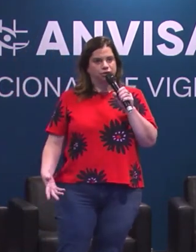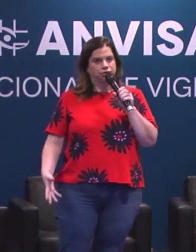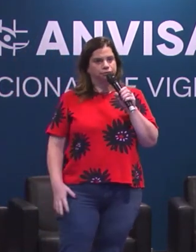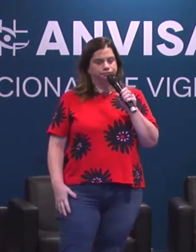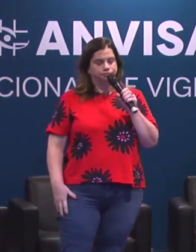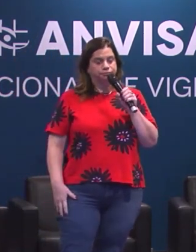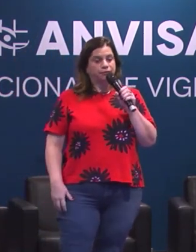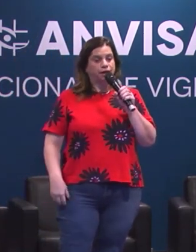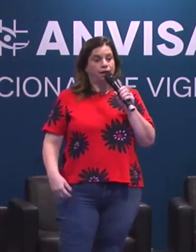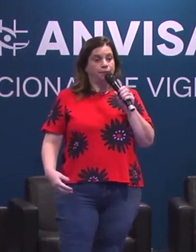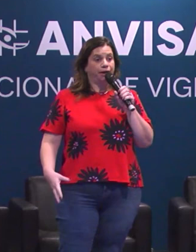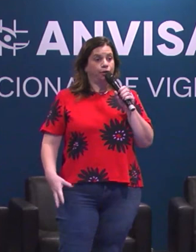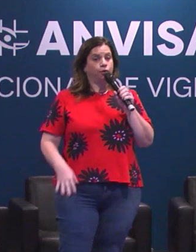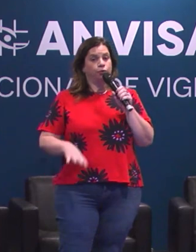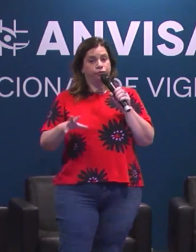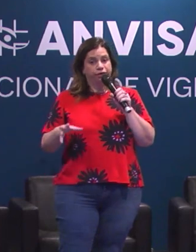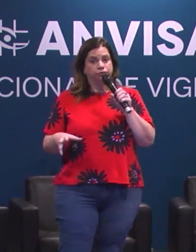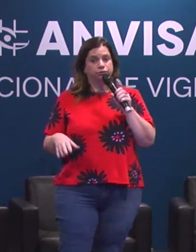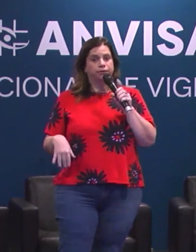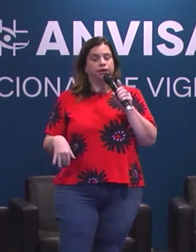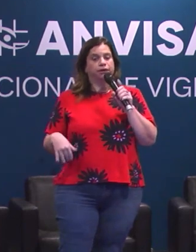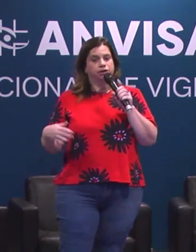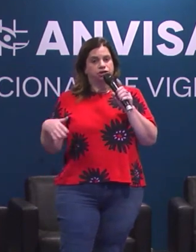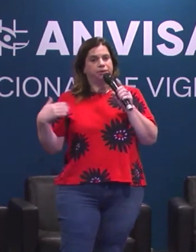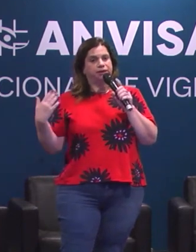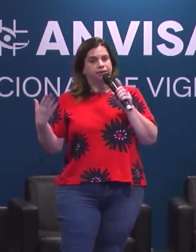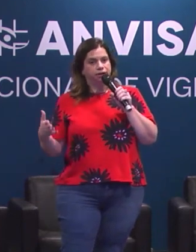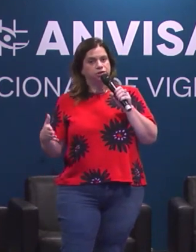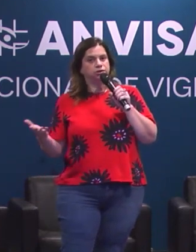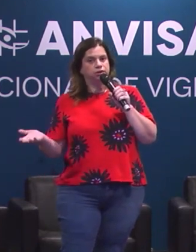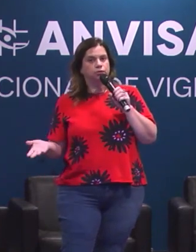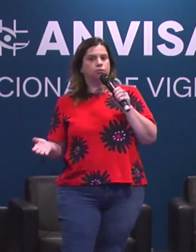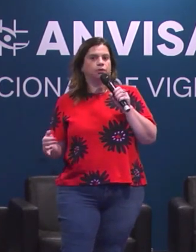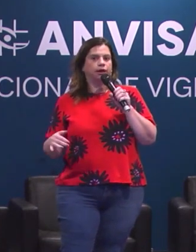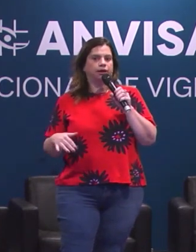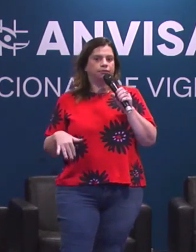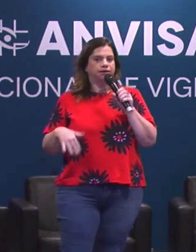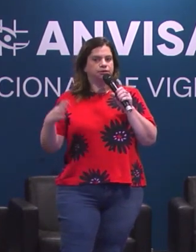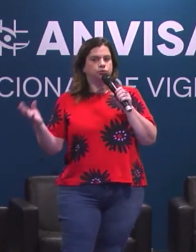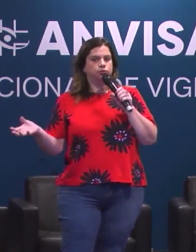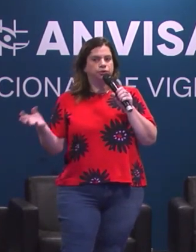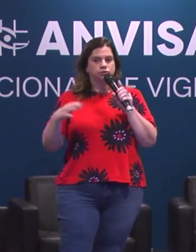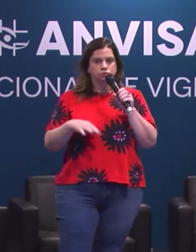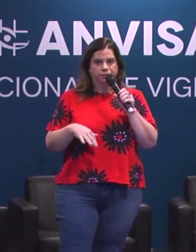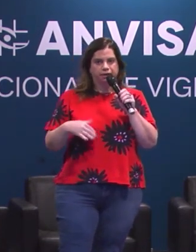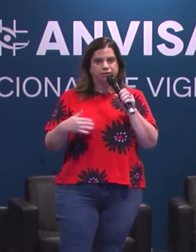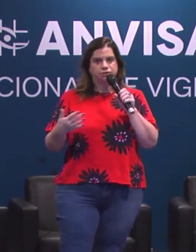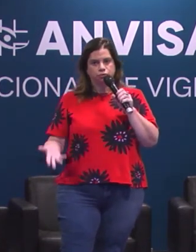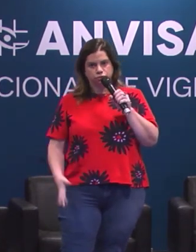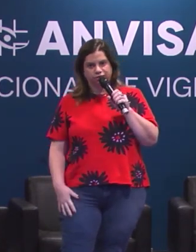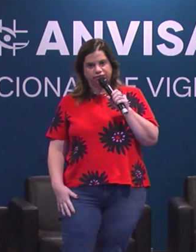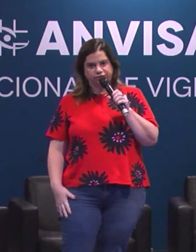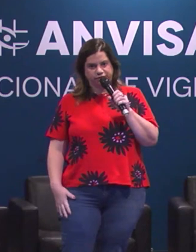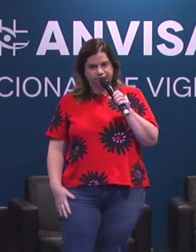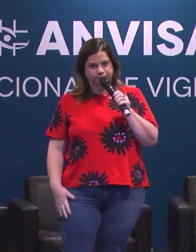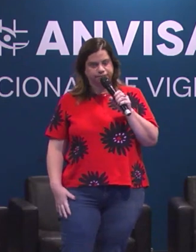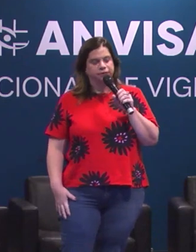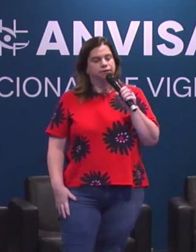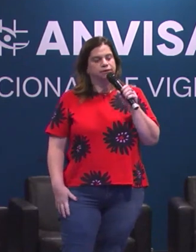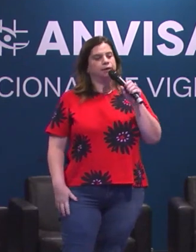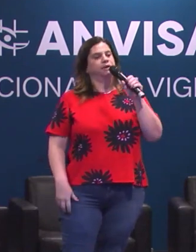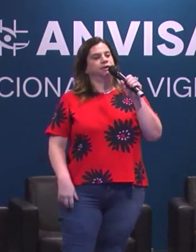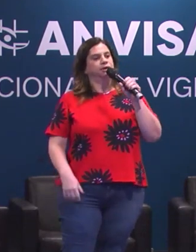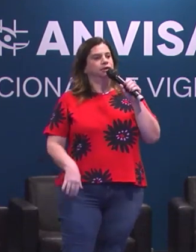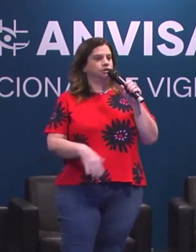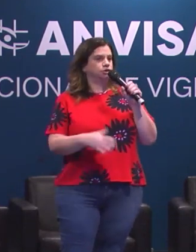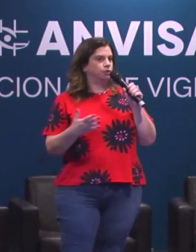gerando maior conflito, e a gente pretende, então, trazer tudo isso para esse curso do AvaVisa, tá? Para